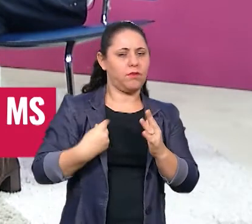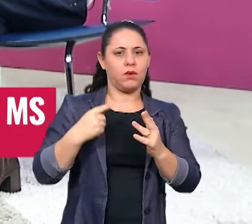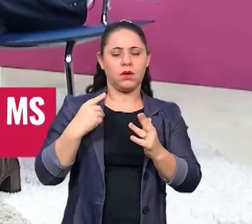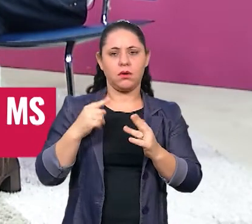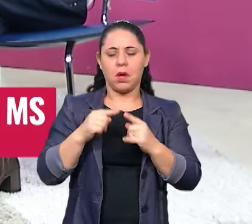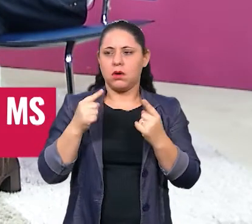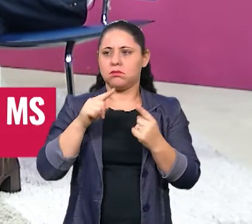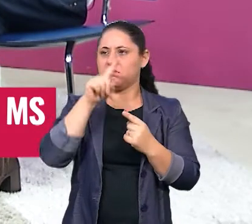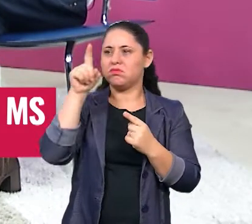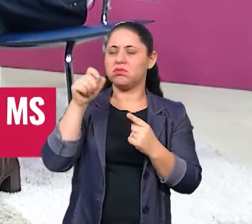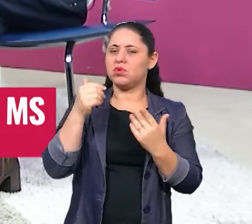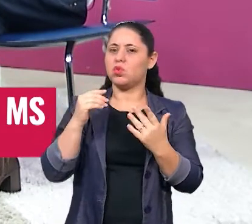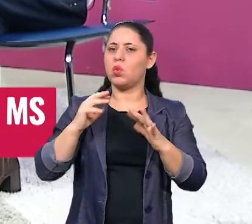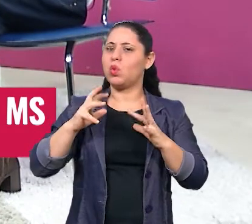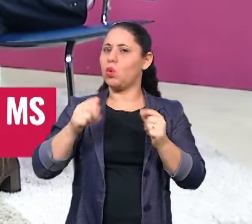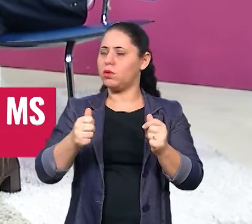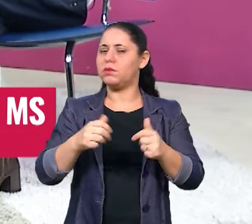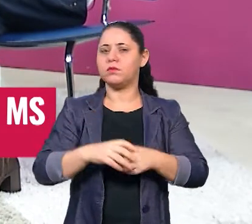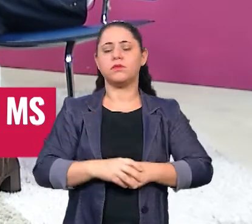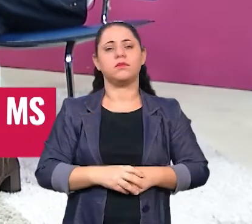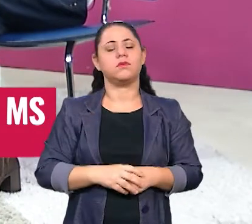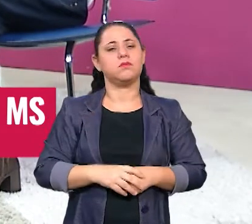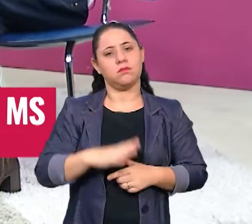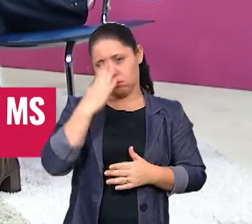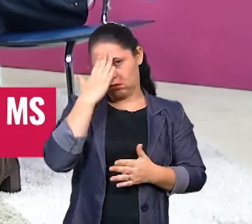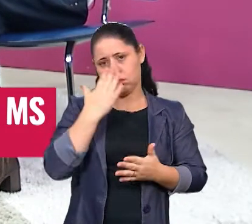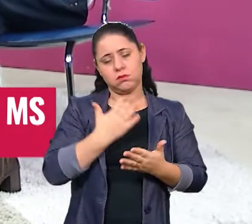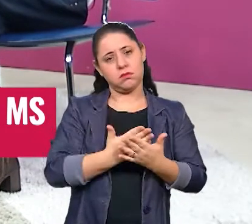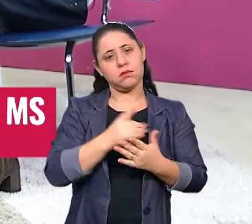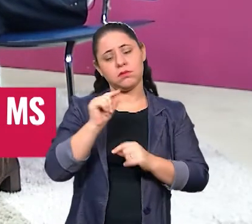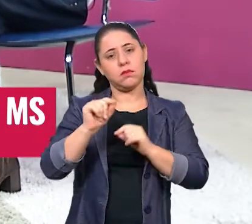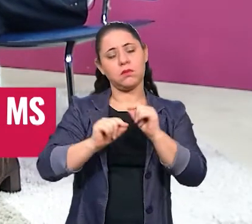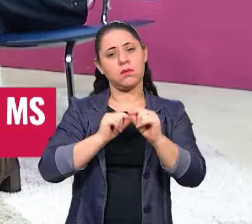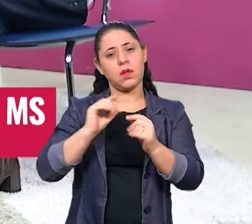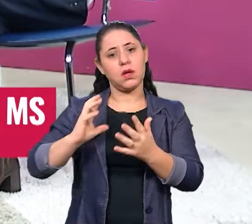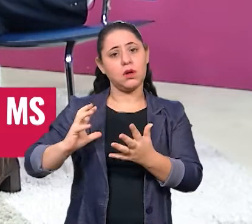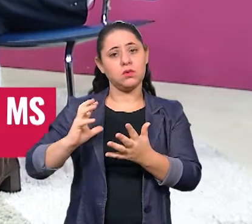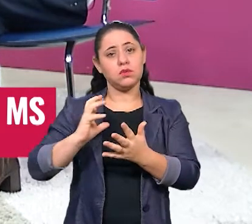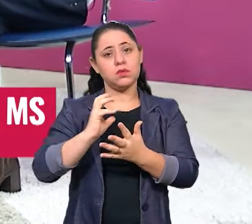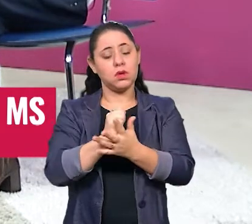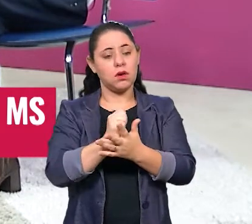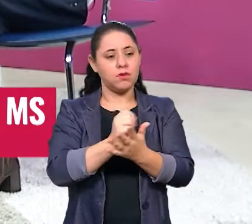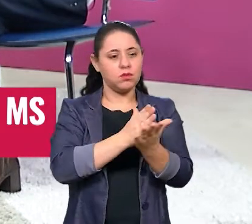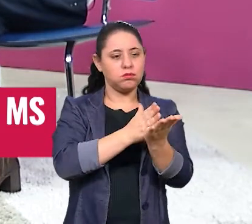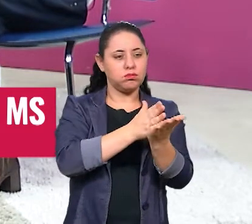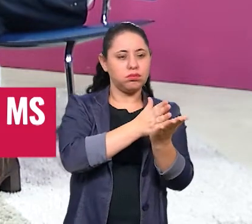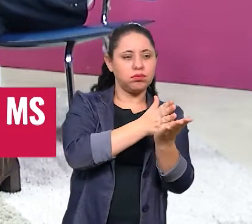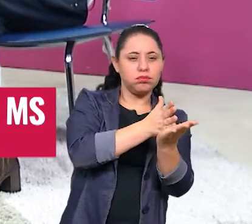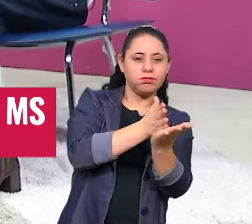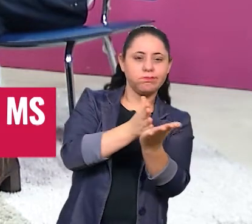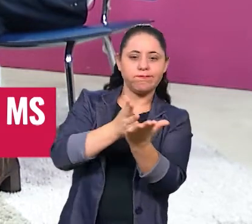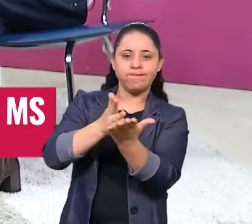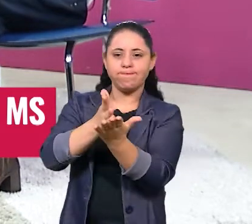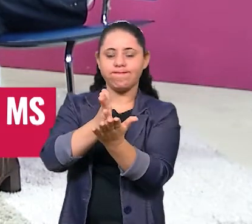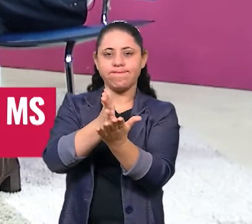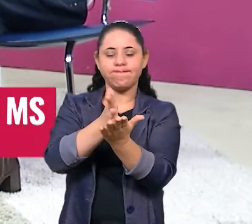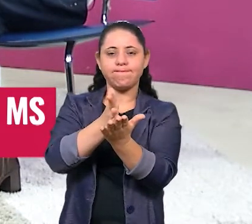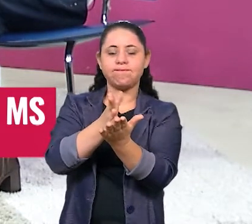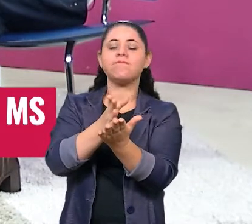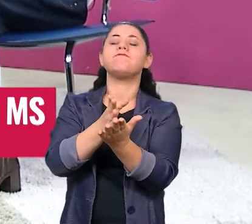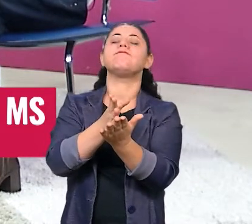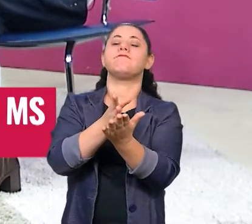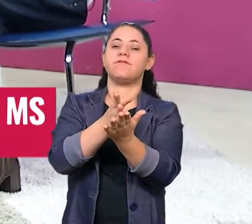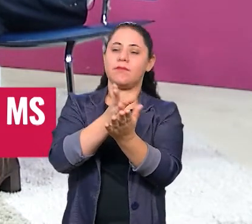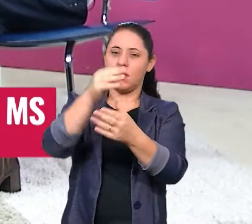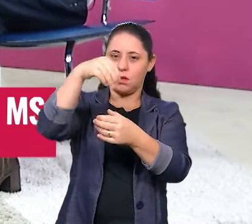acredito que o que salva são os caminhos que a gente se percorre dentro da arte. Isso é que nos salva, porque às vezes você